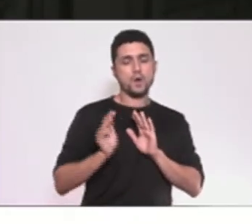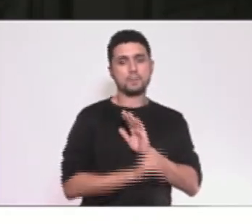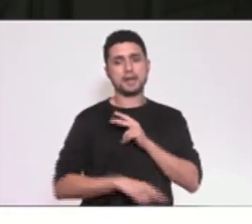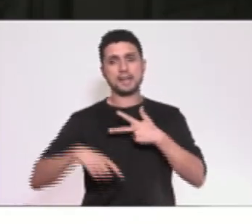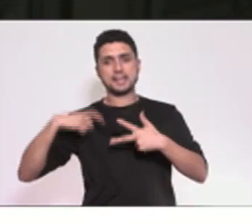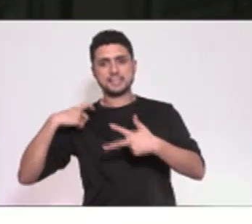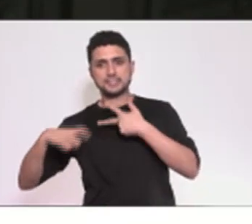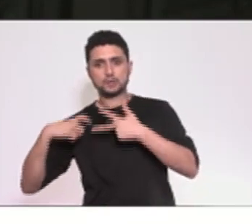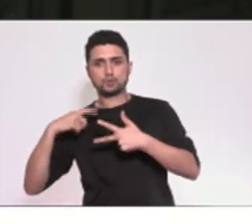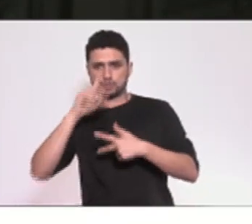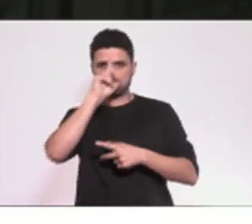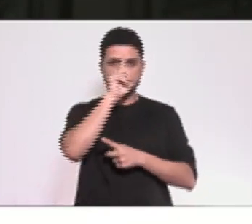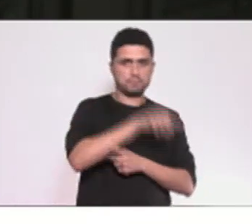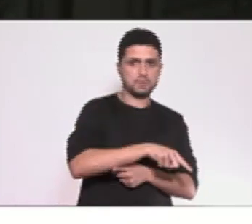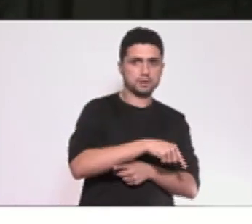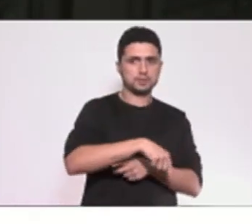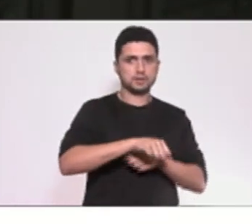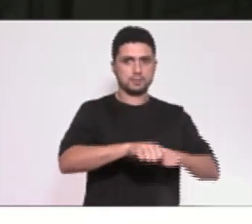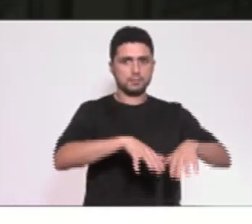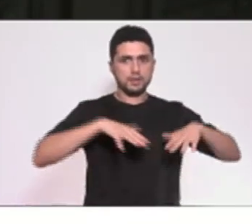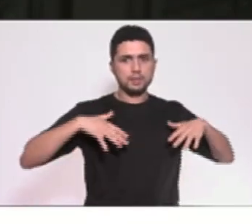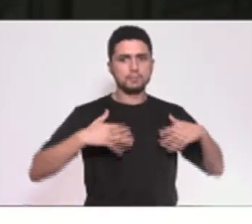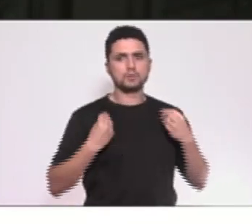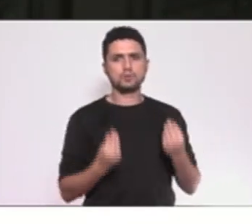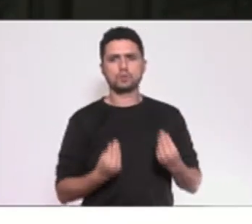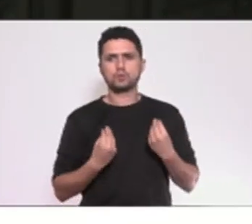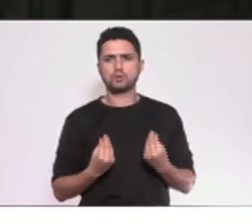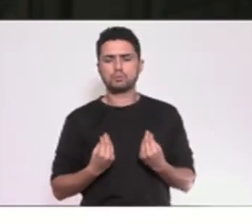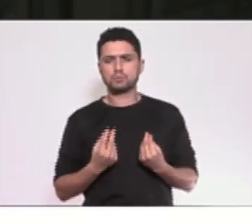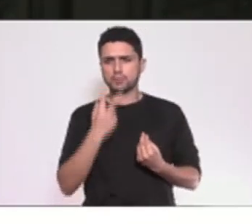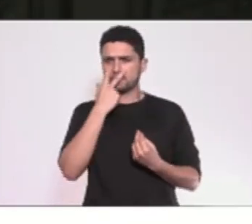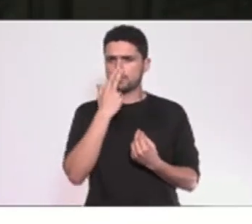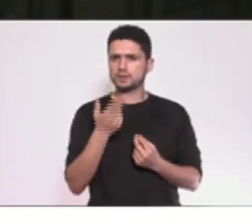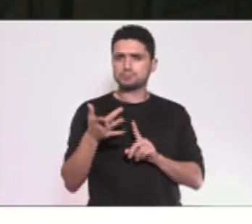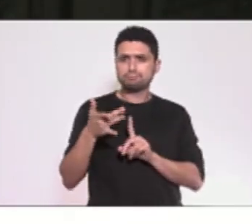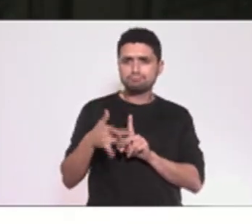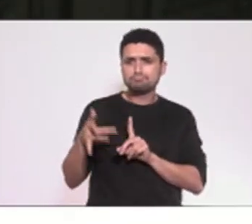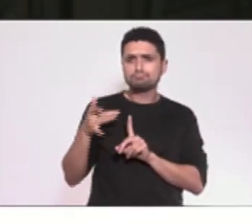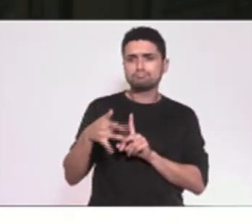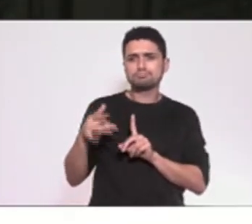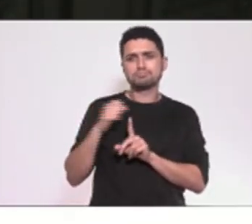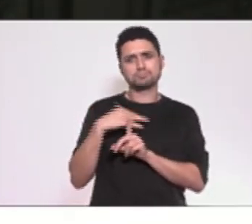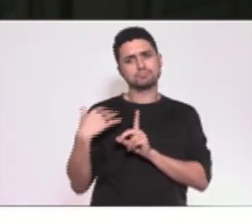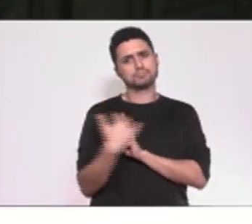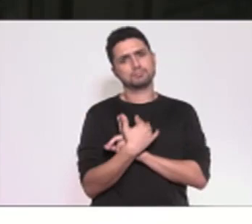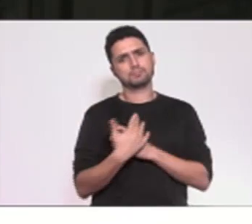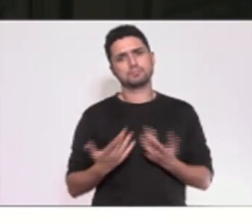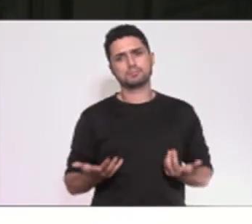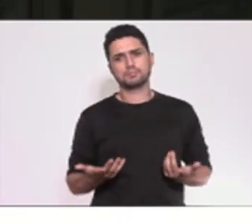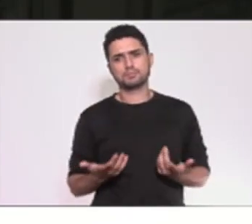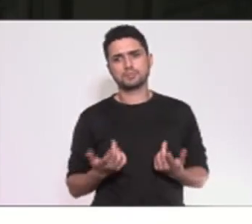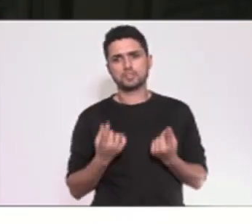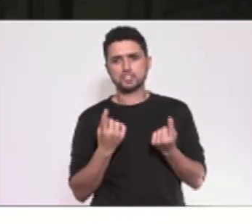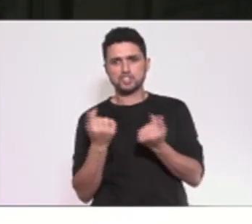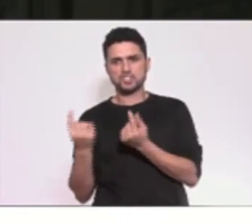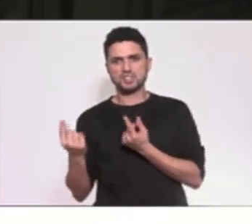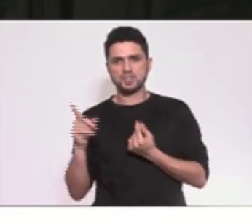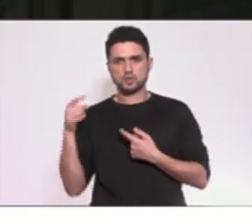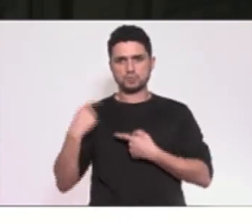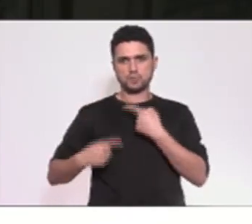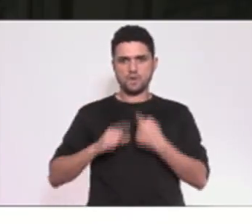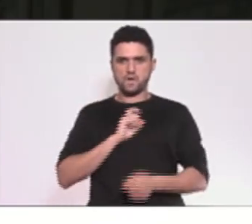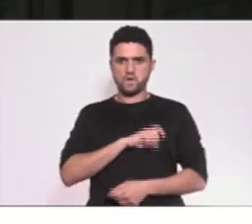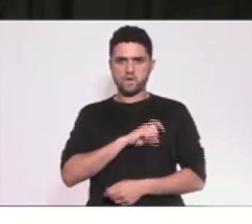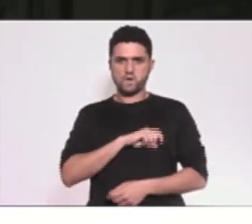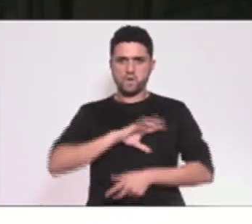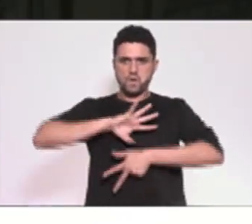se sentem espoliados pelos concertos inconfessáveis dos que se banham no dinheiro público. Por isso tudo,